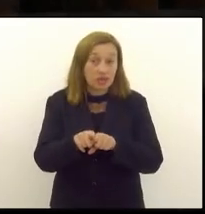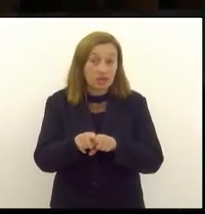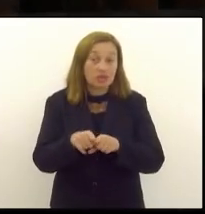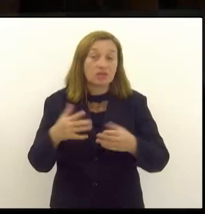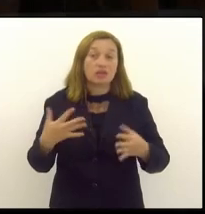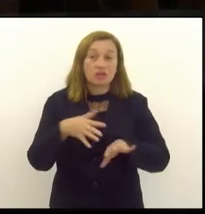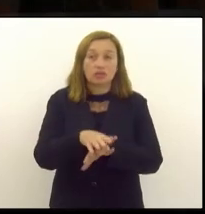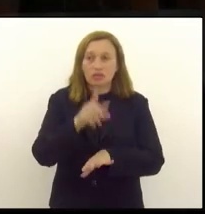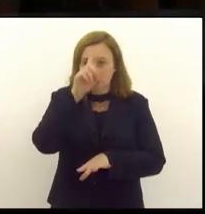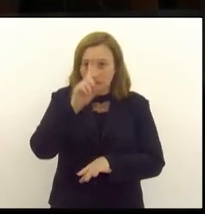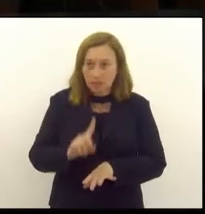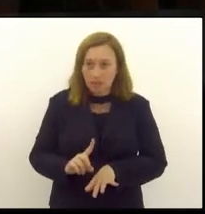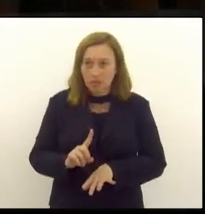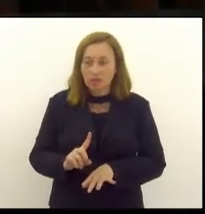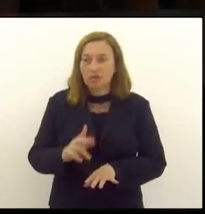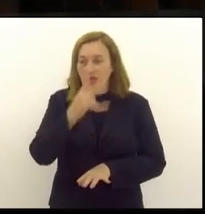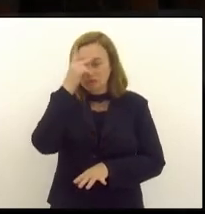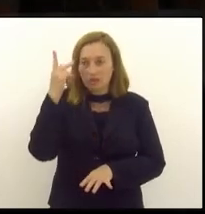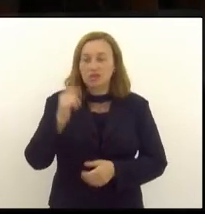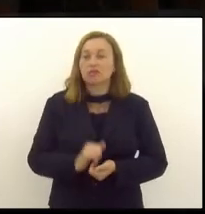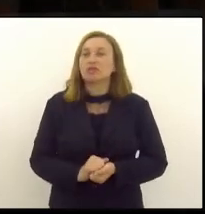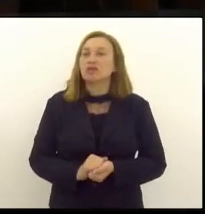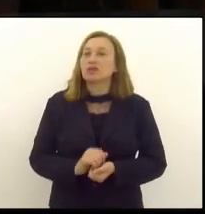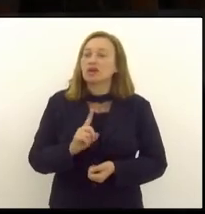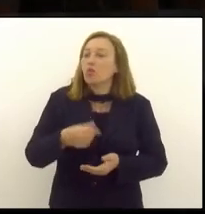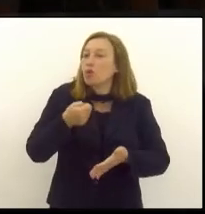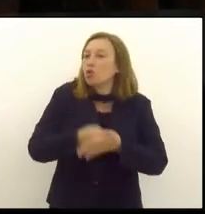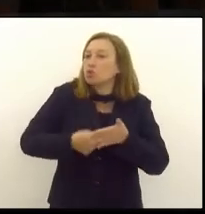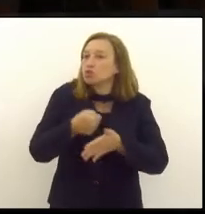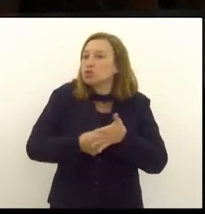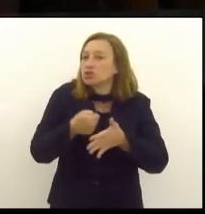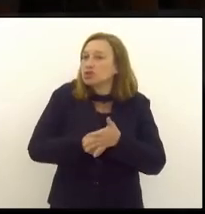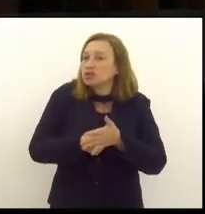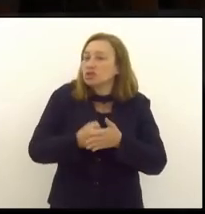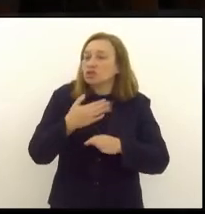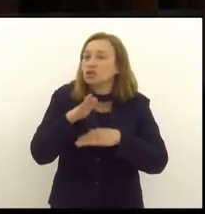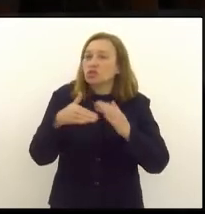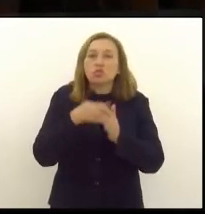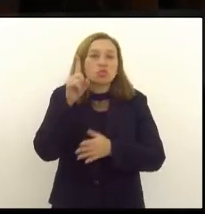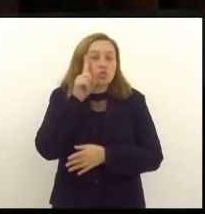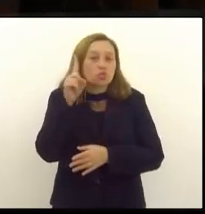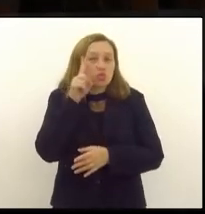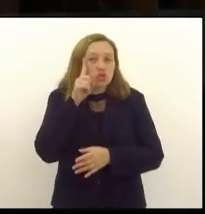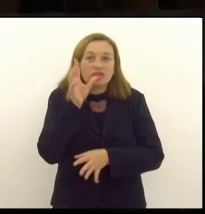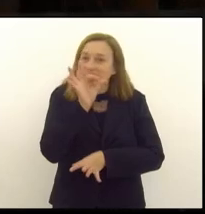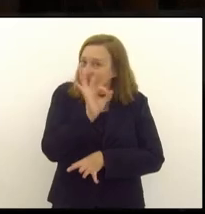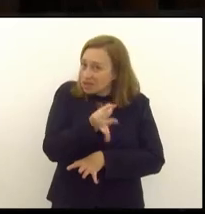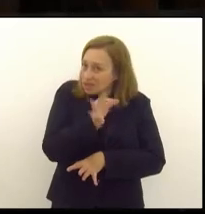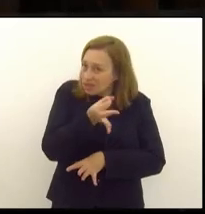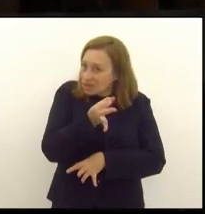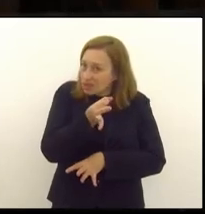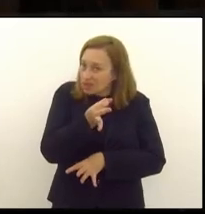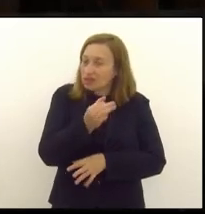inclusão da pessoa com deficiência, e é uma causa, uma luta de todos os dias, e que, de fato,